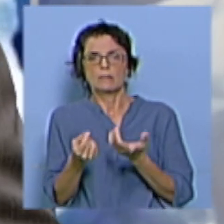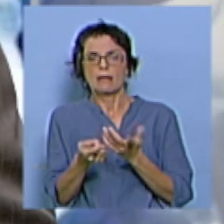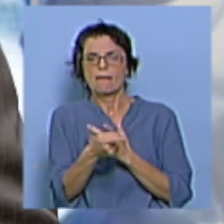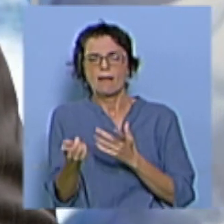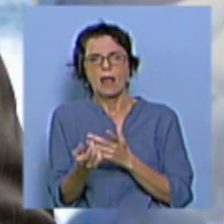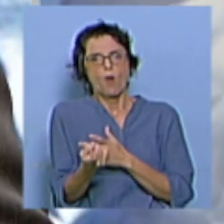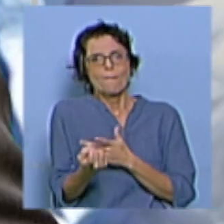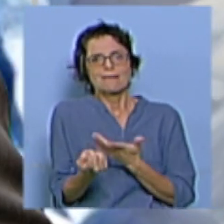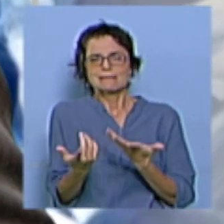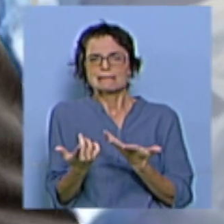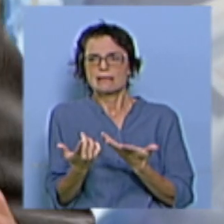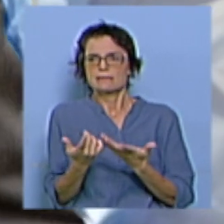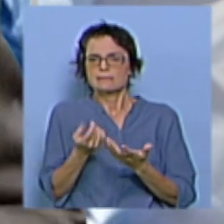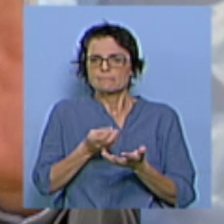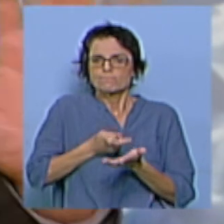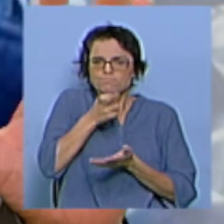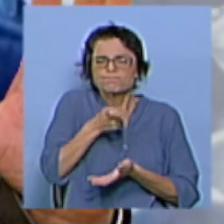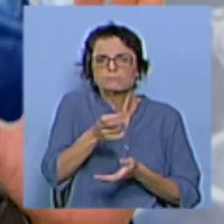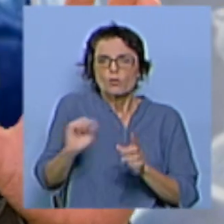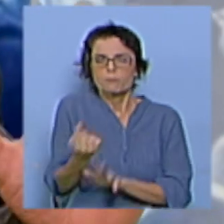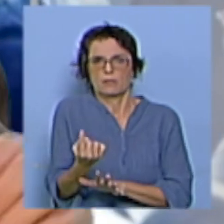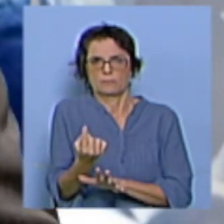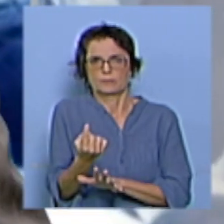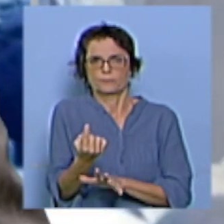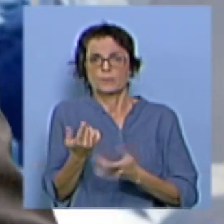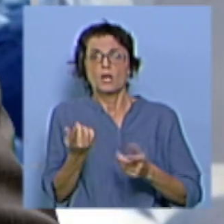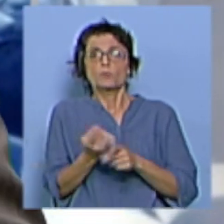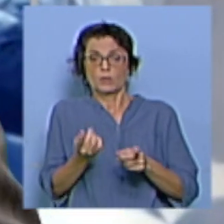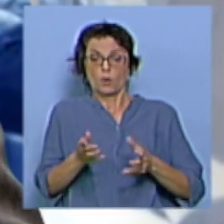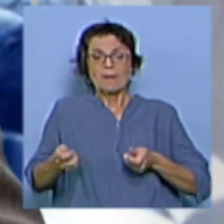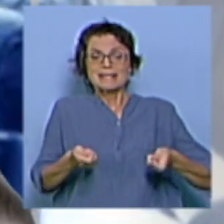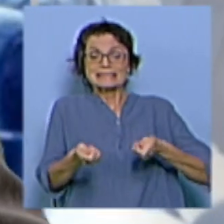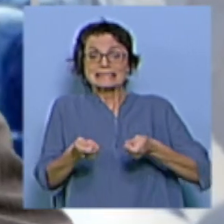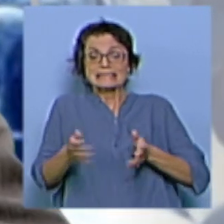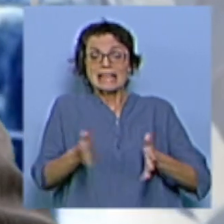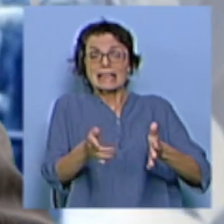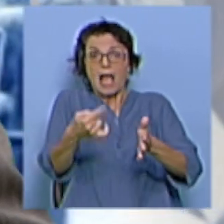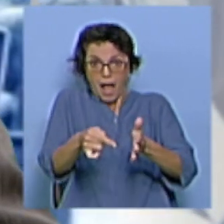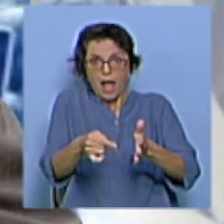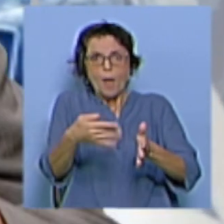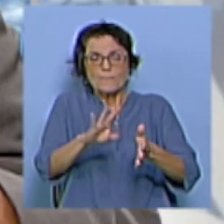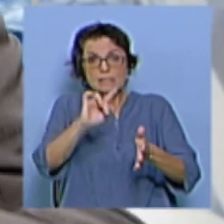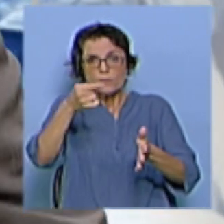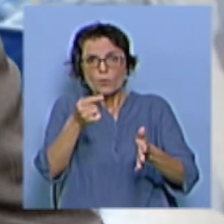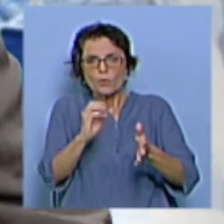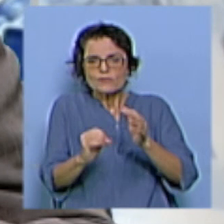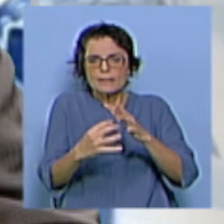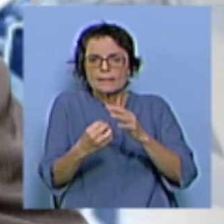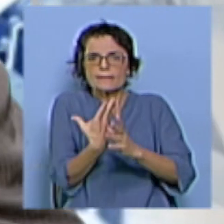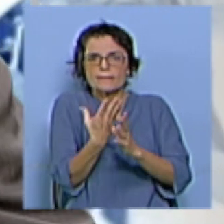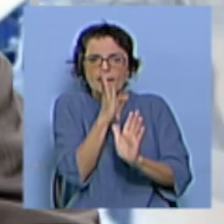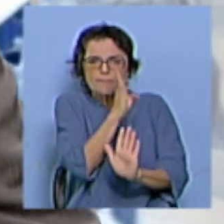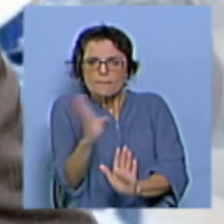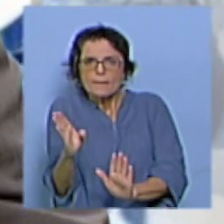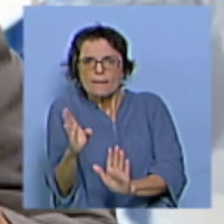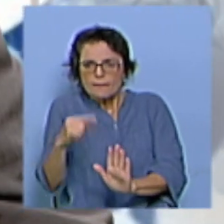necessidade de responder quase que ao minuto. Há uma estratégia definida, mas que depois essa estratégia tem que ser aplicada, tem que ser concretizada